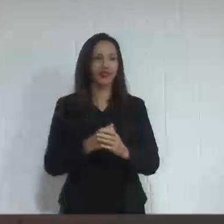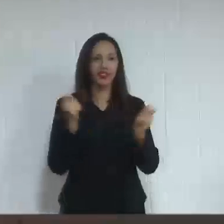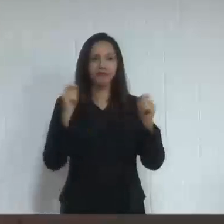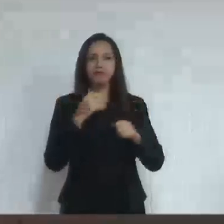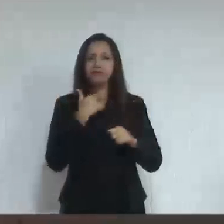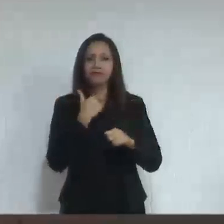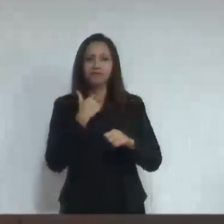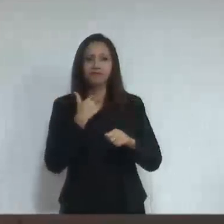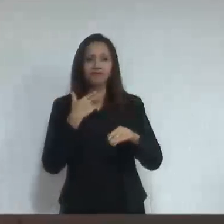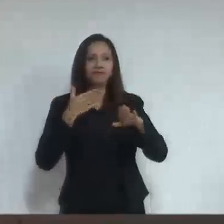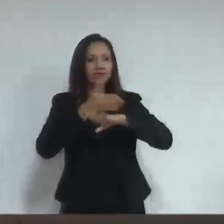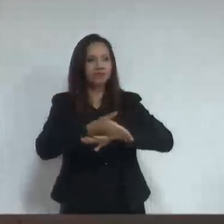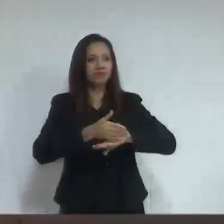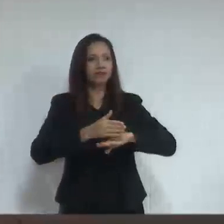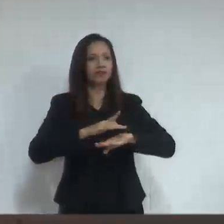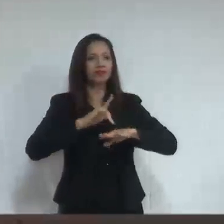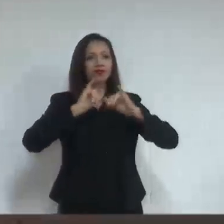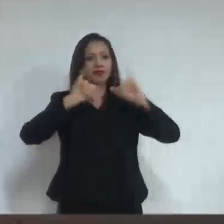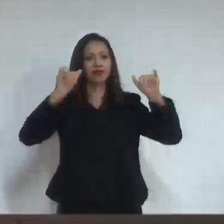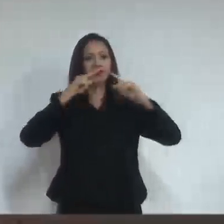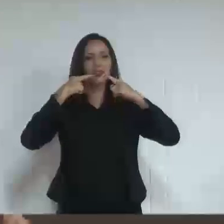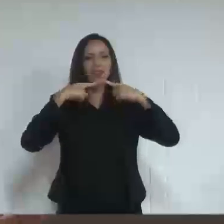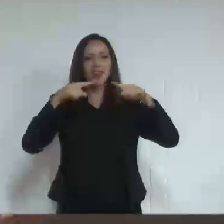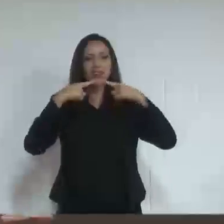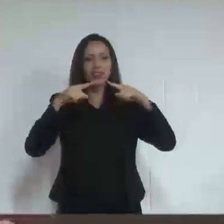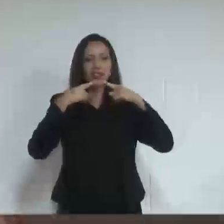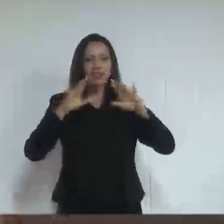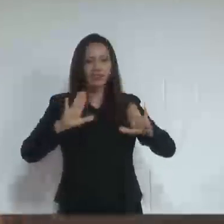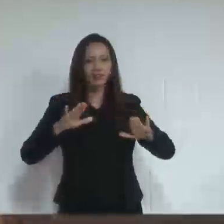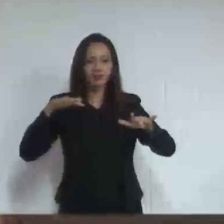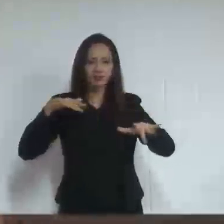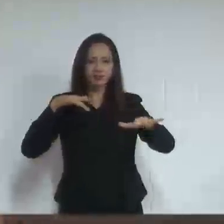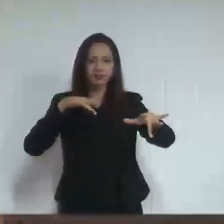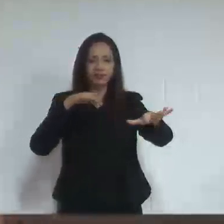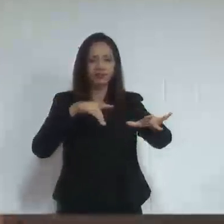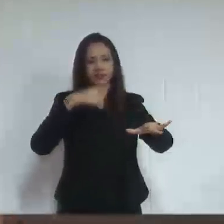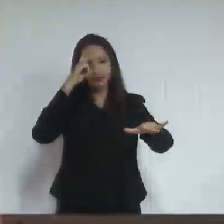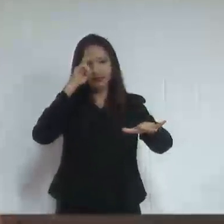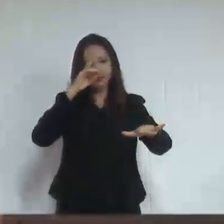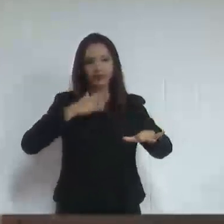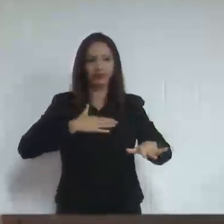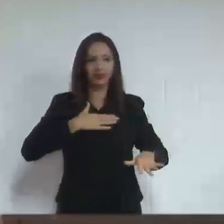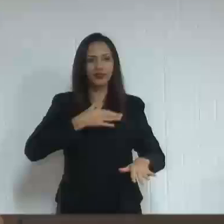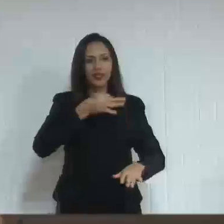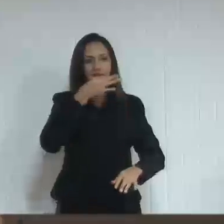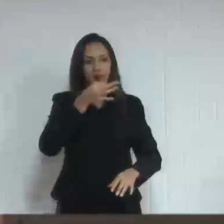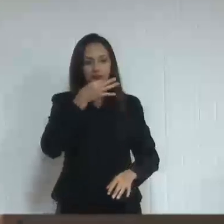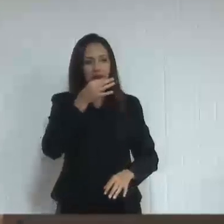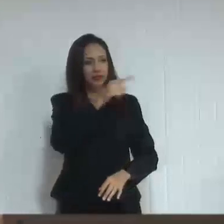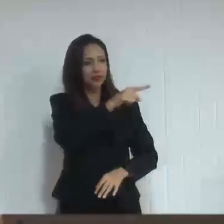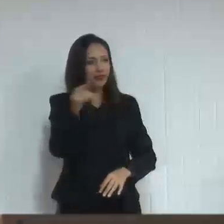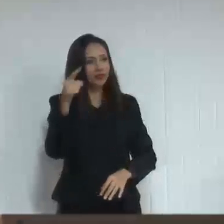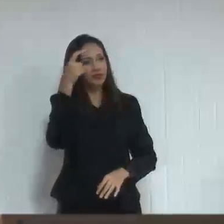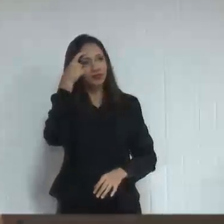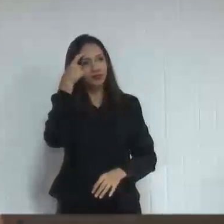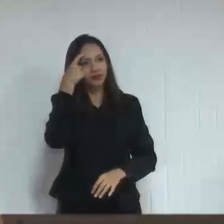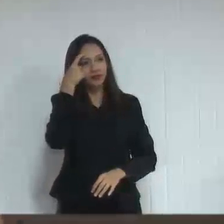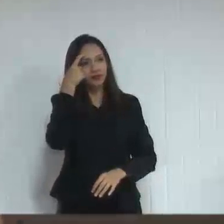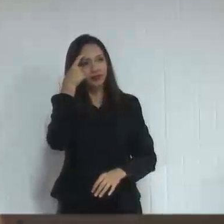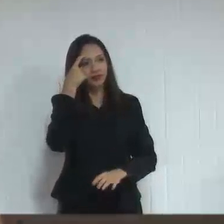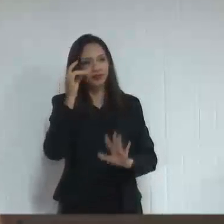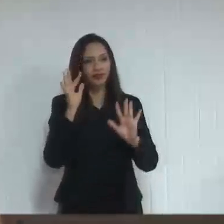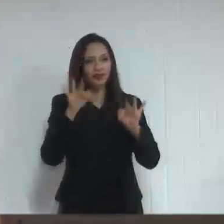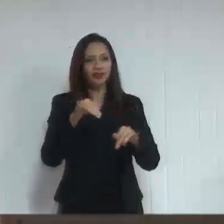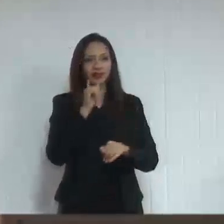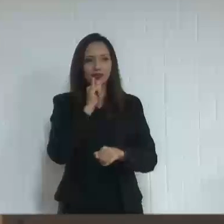estar presente no manifesto, mas eu queria lembrar que eu mesmo fiz uma sugestão, e para a gente pensar, por exemplo, aqui o final